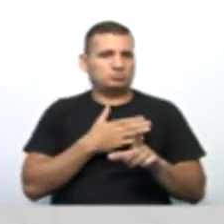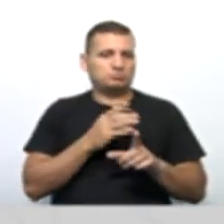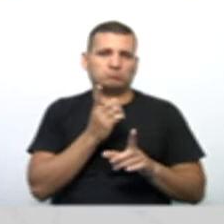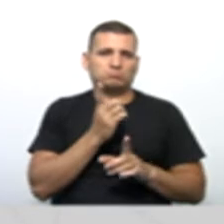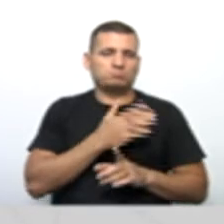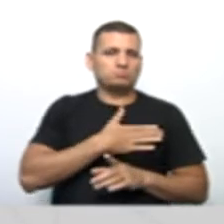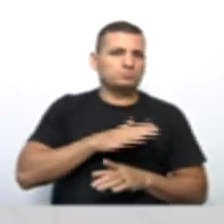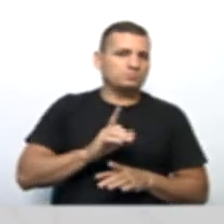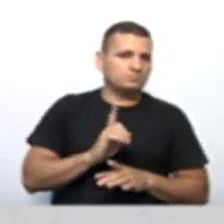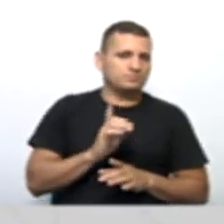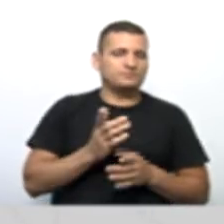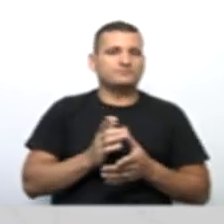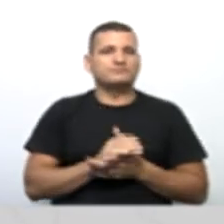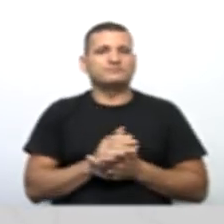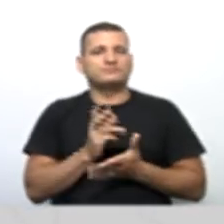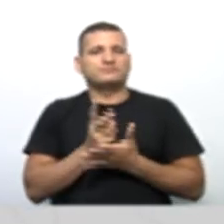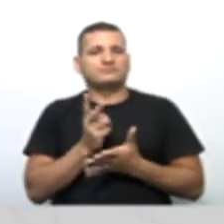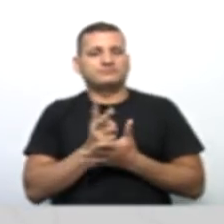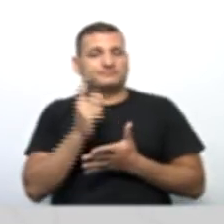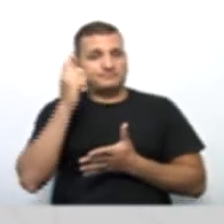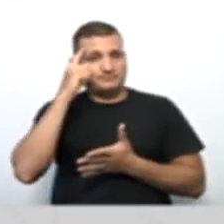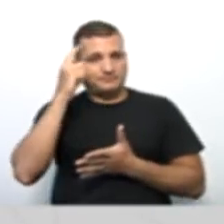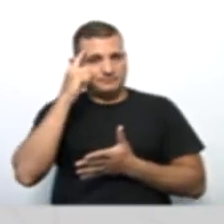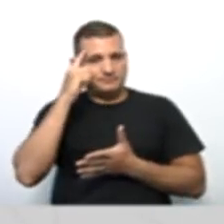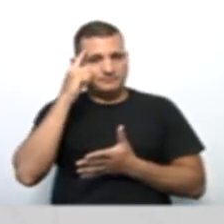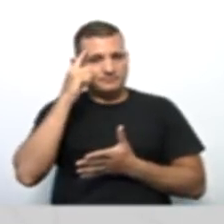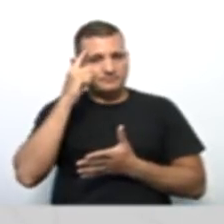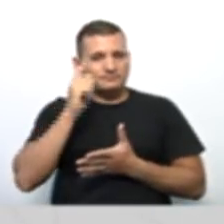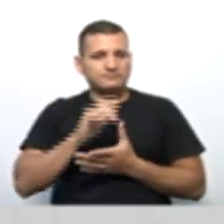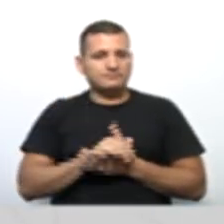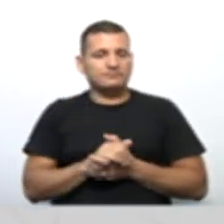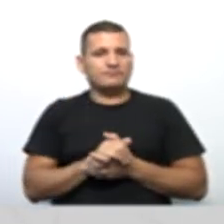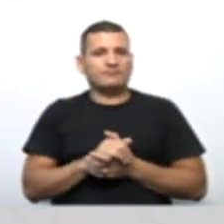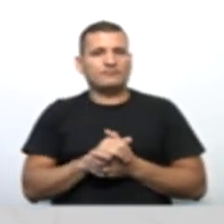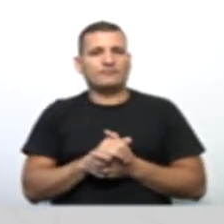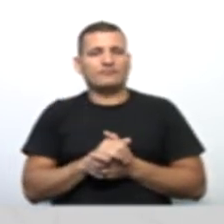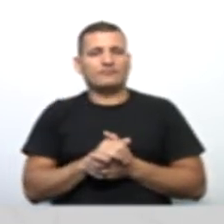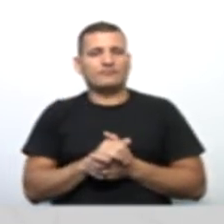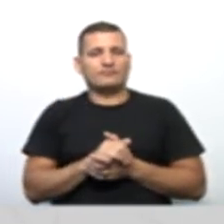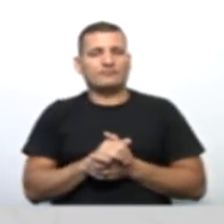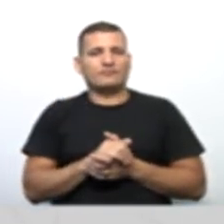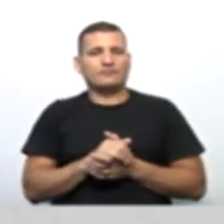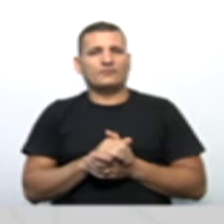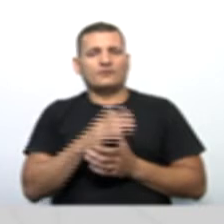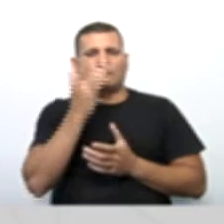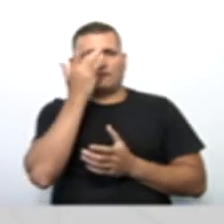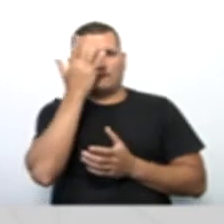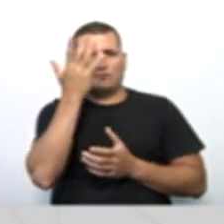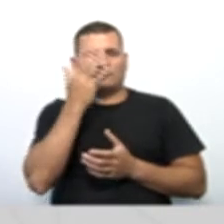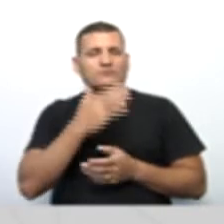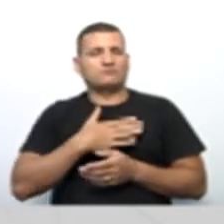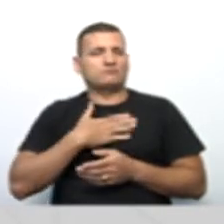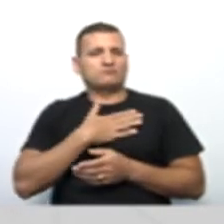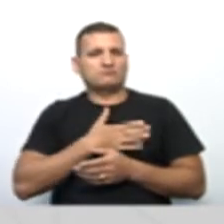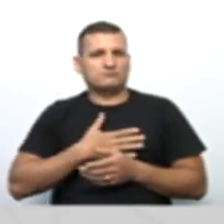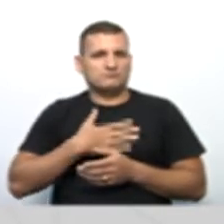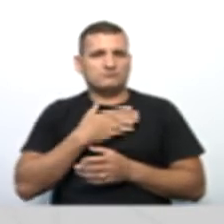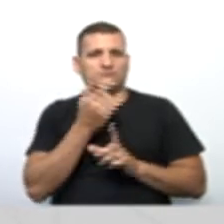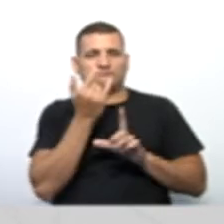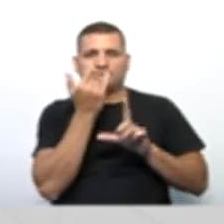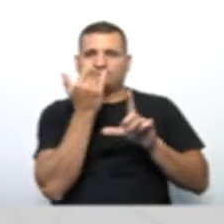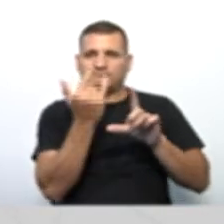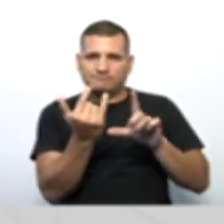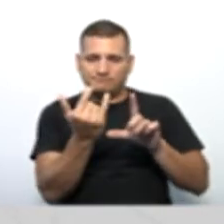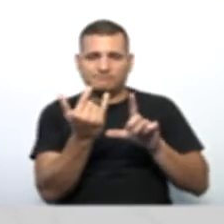e sempre pensando nesse ponto chave e deixar ele fácil agradável e chamativo é chamar a atenção ele